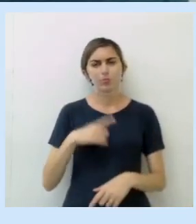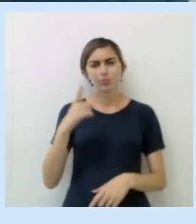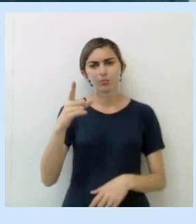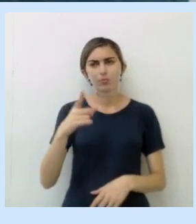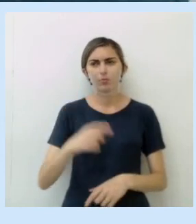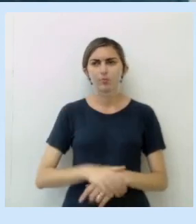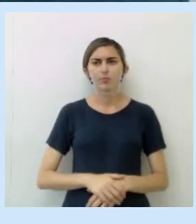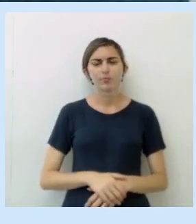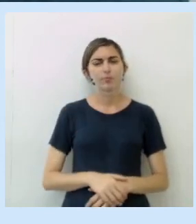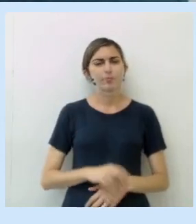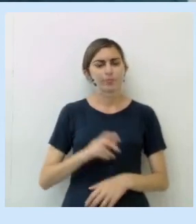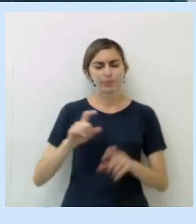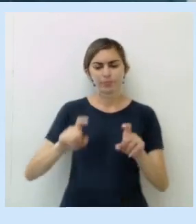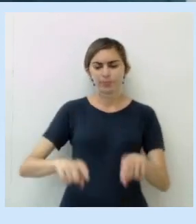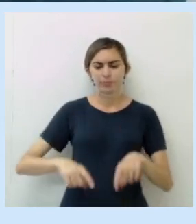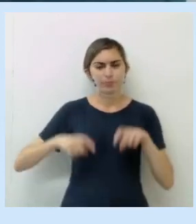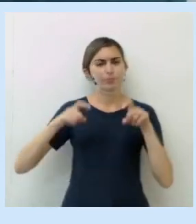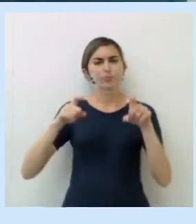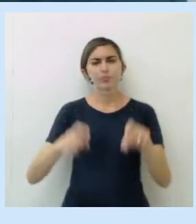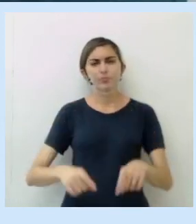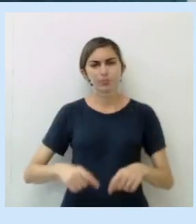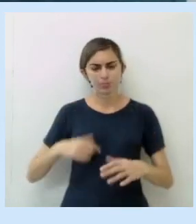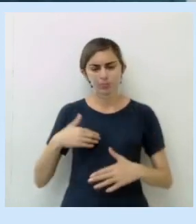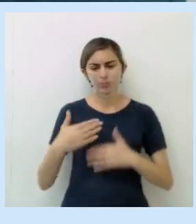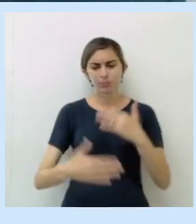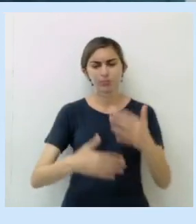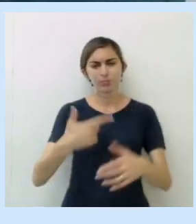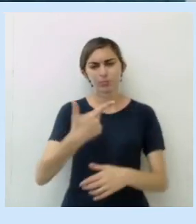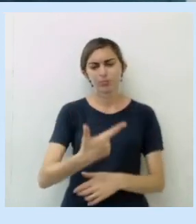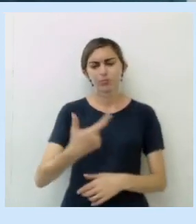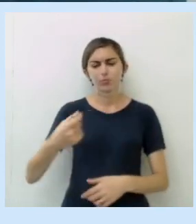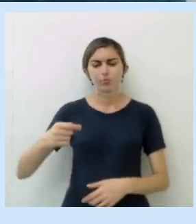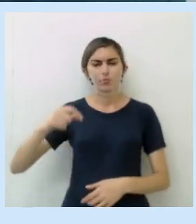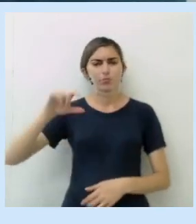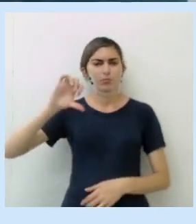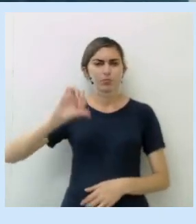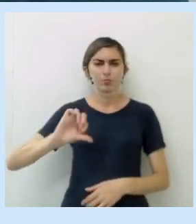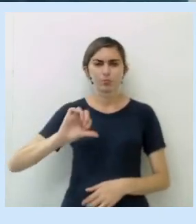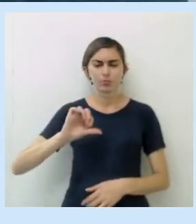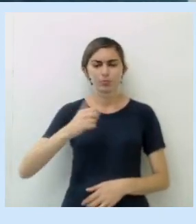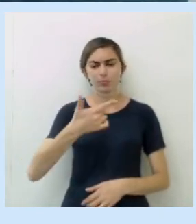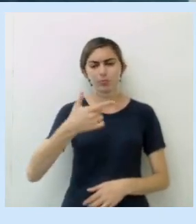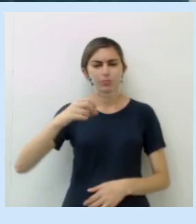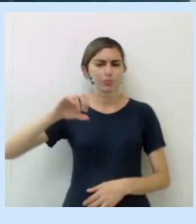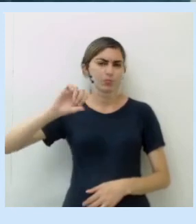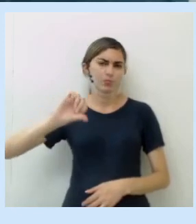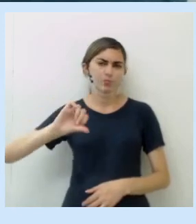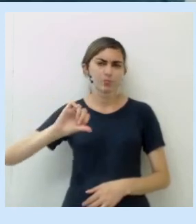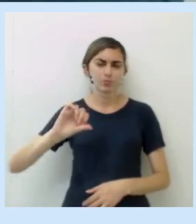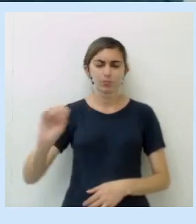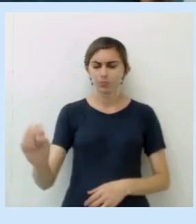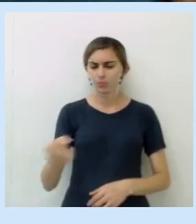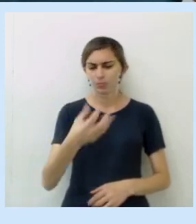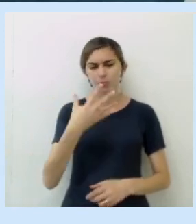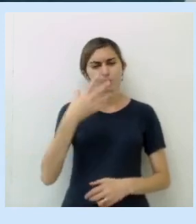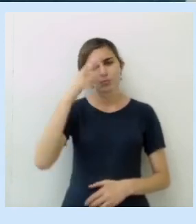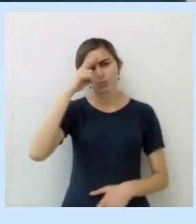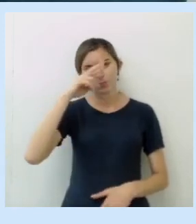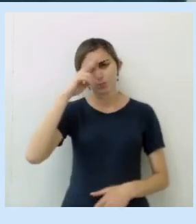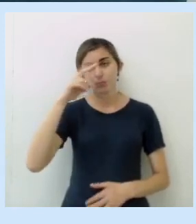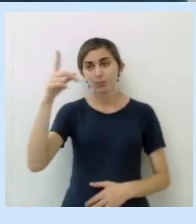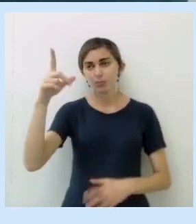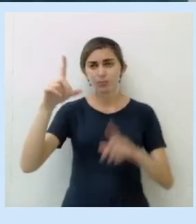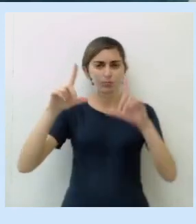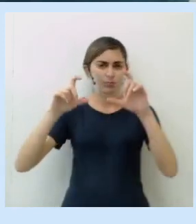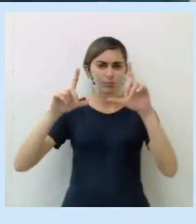um ranking da agricultura aí no valor de produção em 2009, então a gente vai ver que é bem atual, certo? Essa